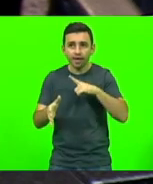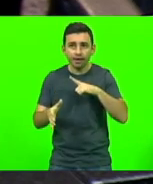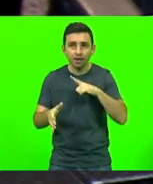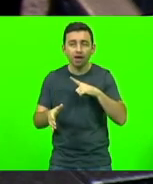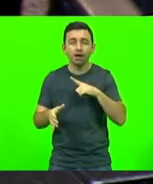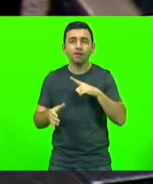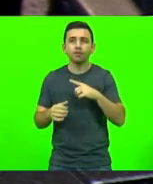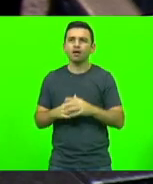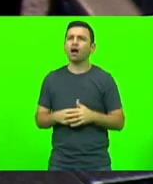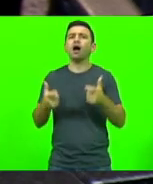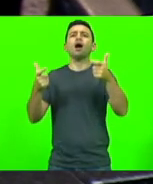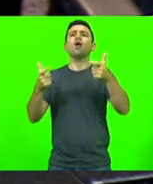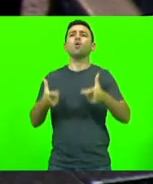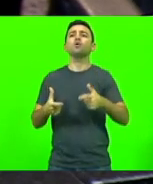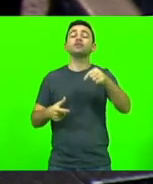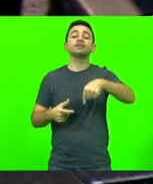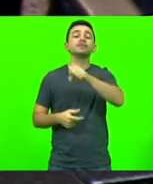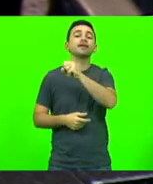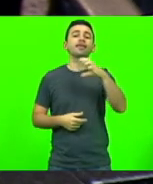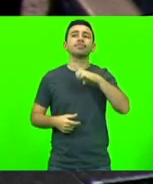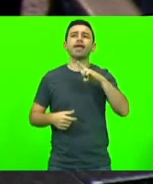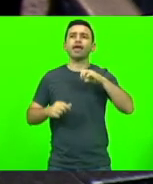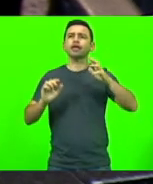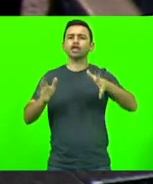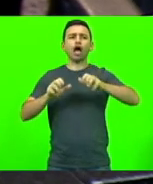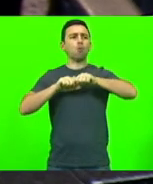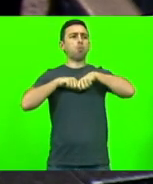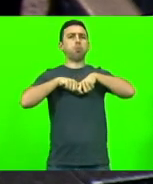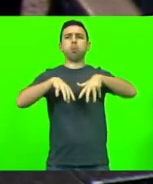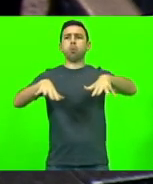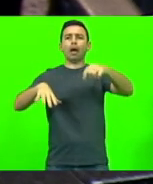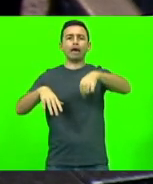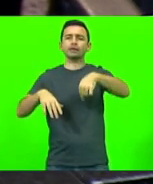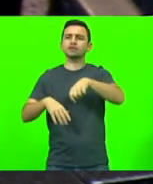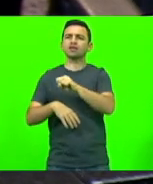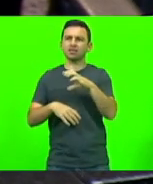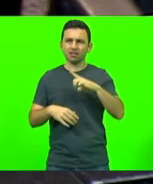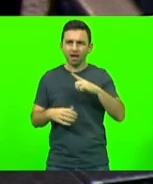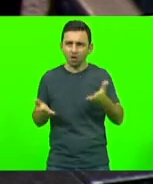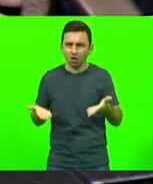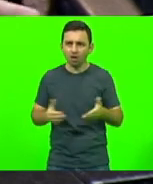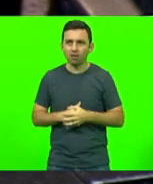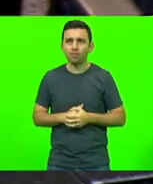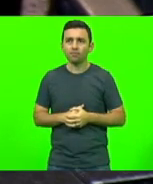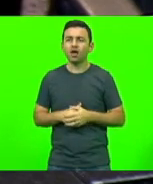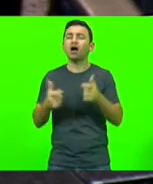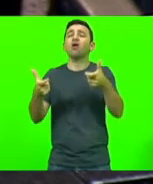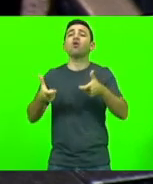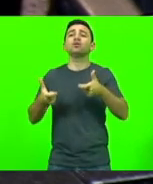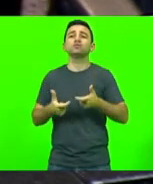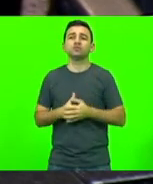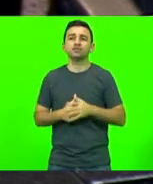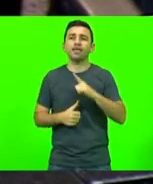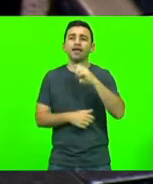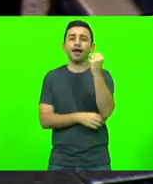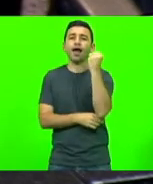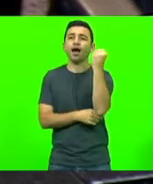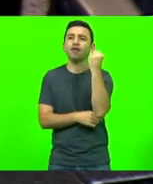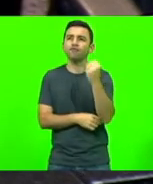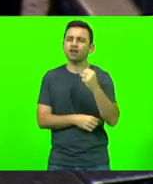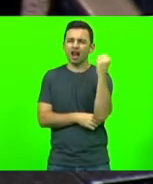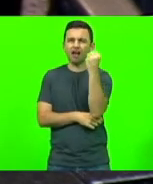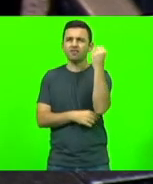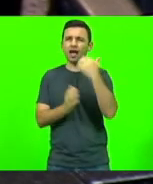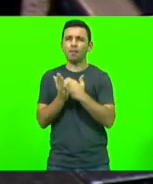em Santa Catarina, neste momento, nós temos transmissão generalizada? Onde nós temos nível grave e gravíssimo em